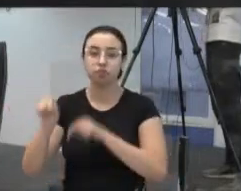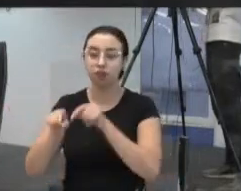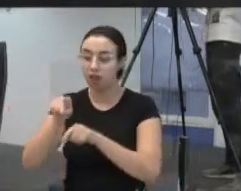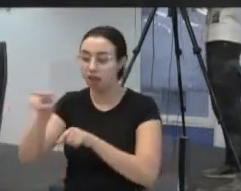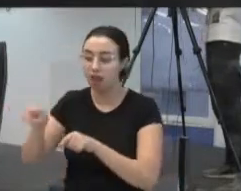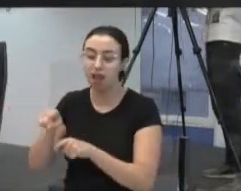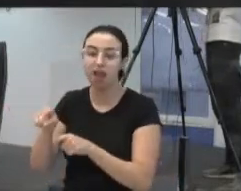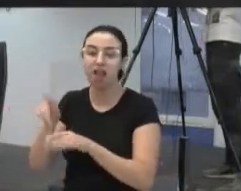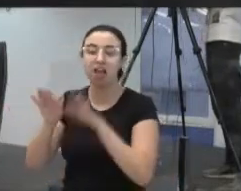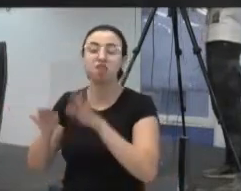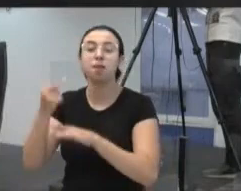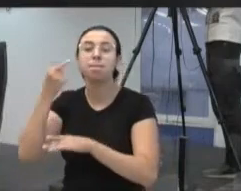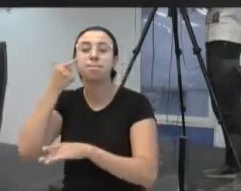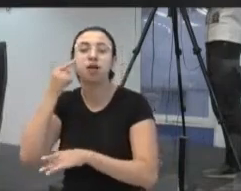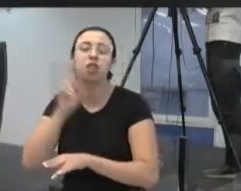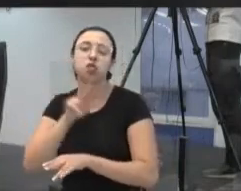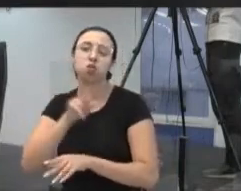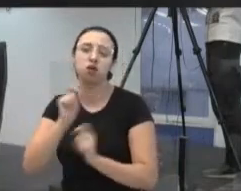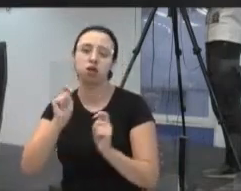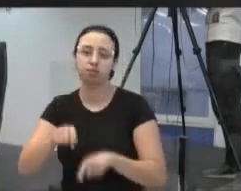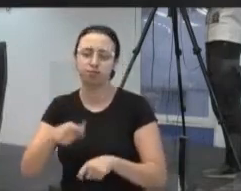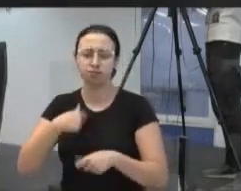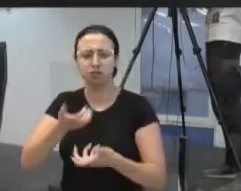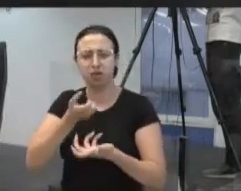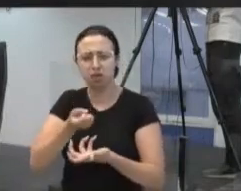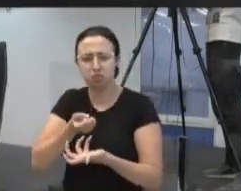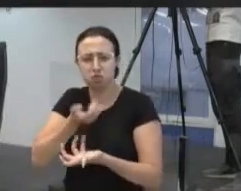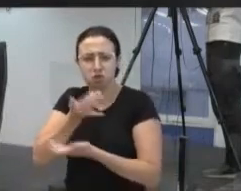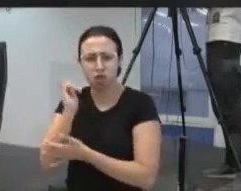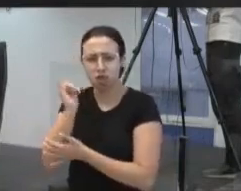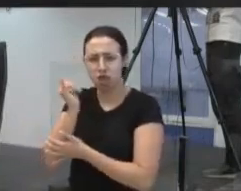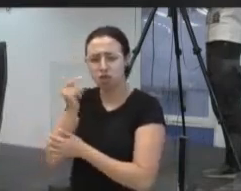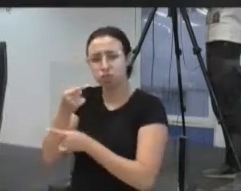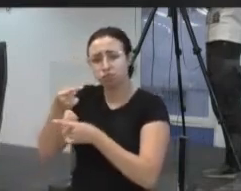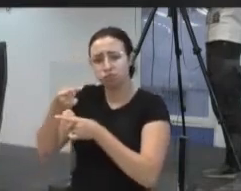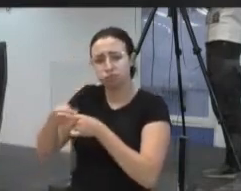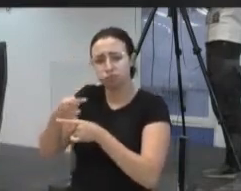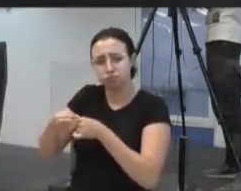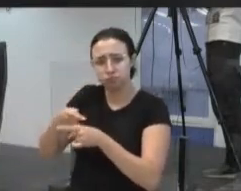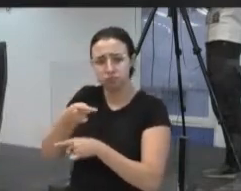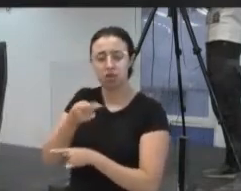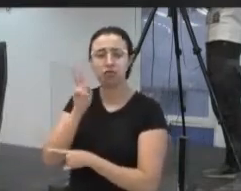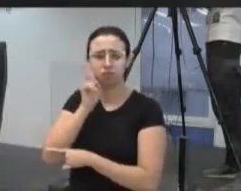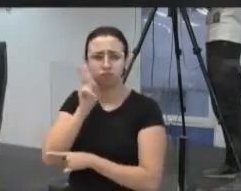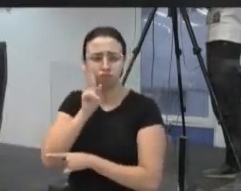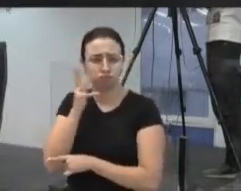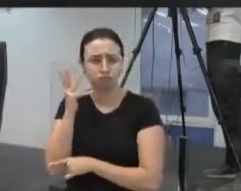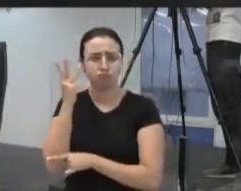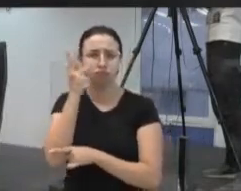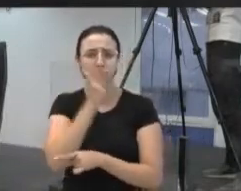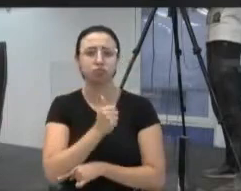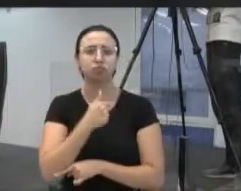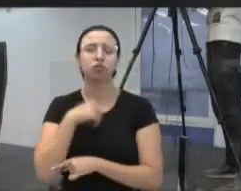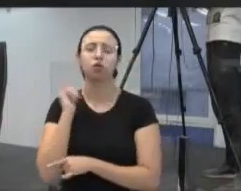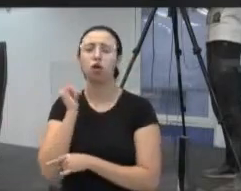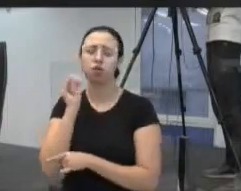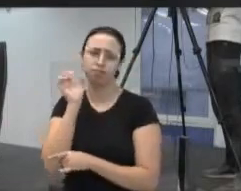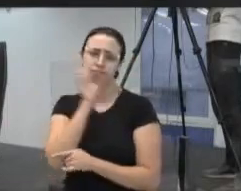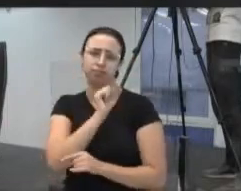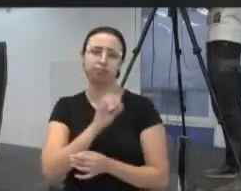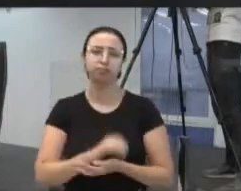nesse caminho. Eu queria contar essa história, deixar registrado, porque essa história é muito bonita, e eu vou ser breve.